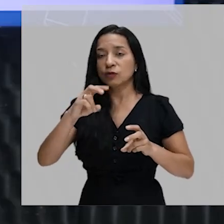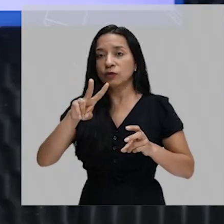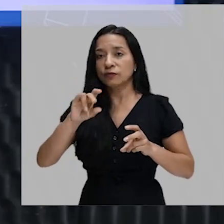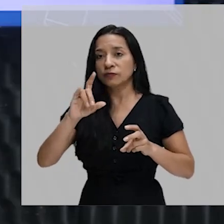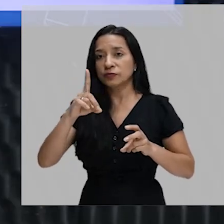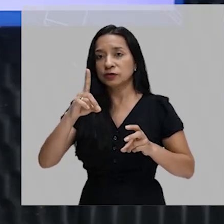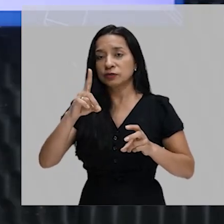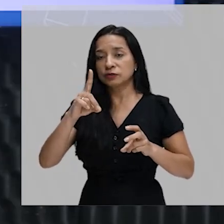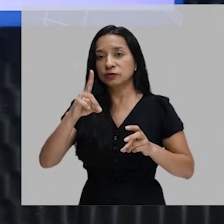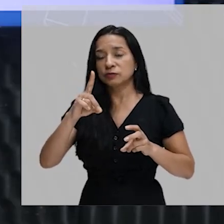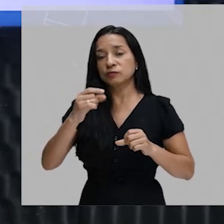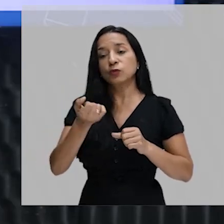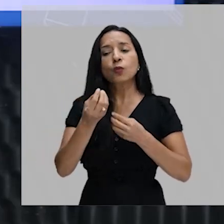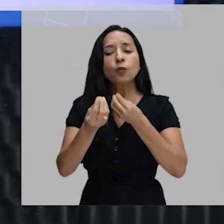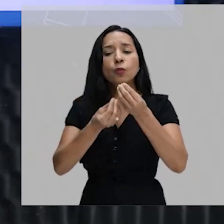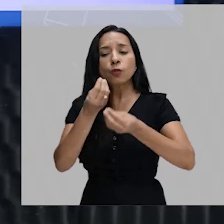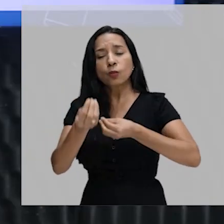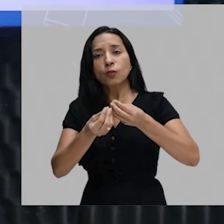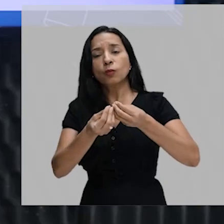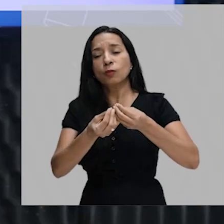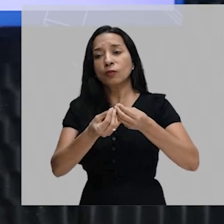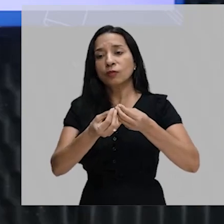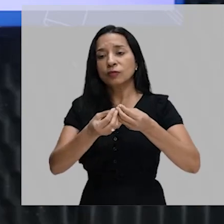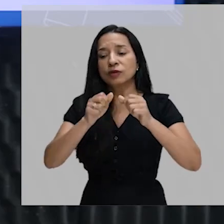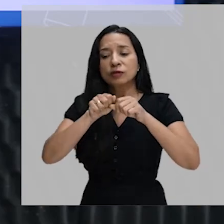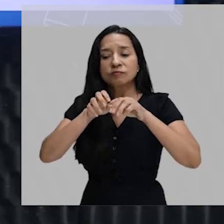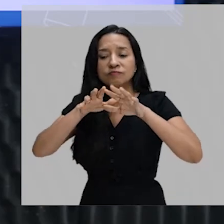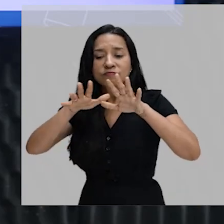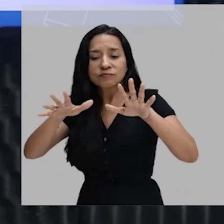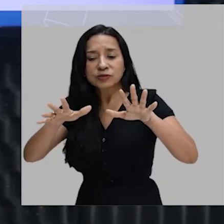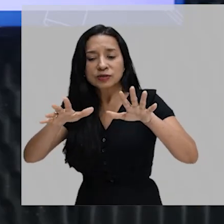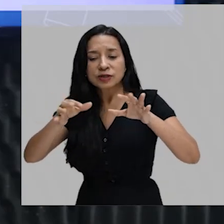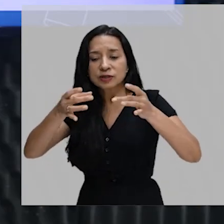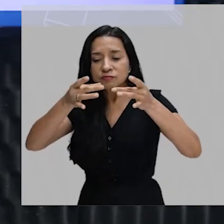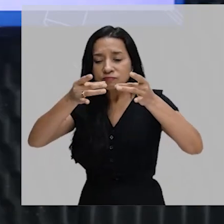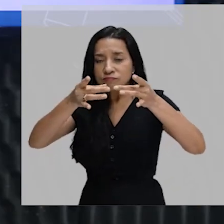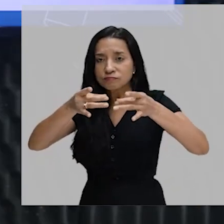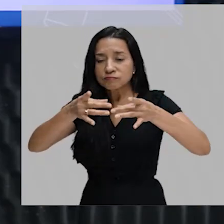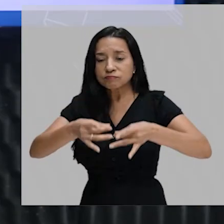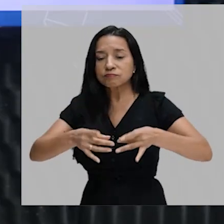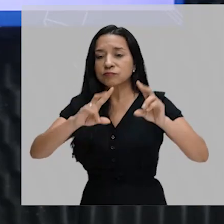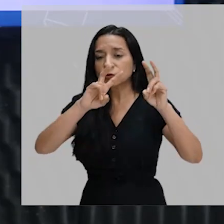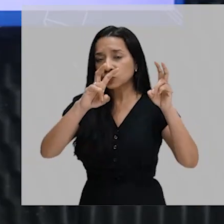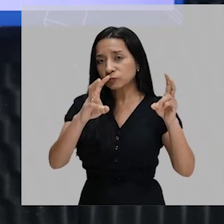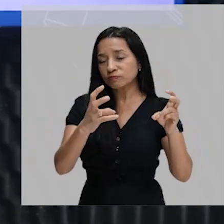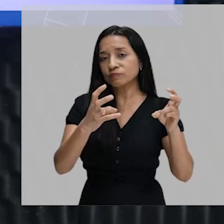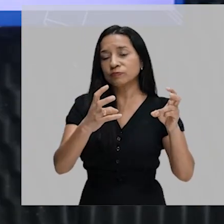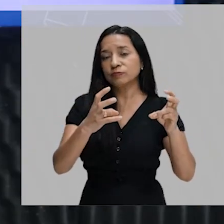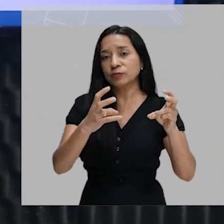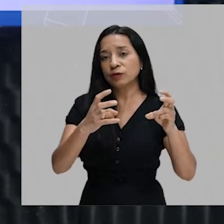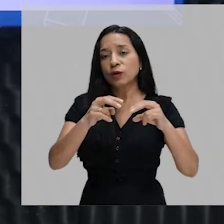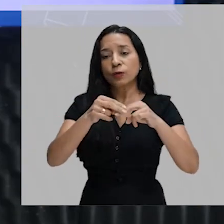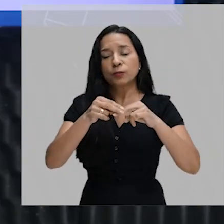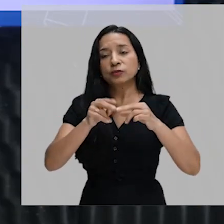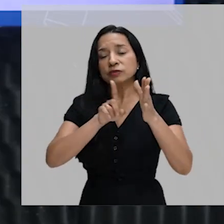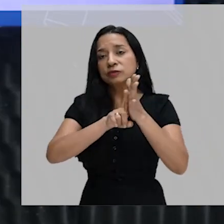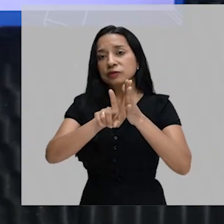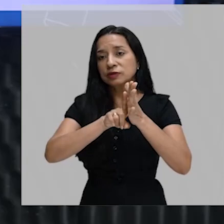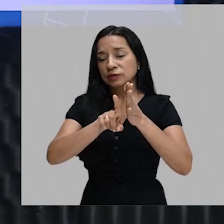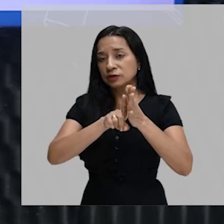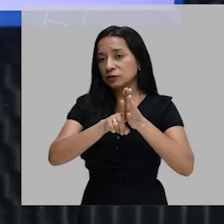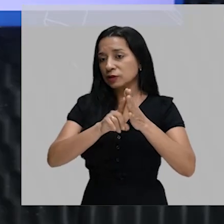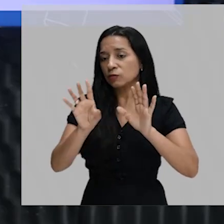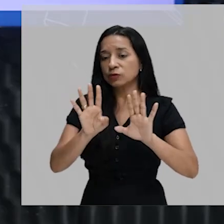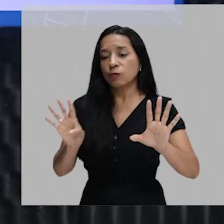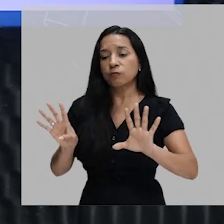Ele se replica em contato direto entre as pessoas. Por isso a questão da